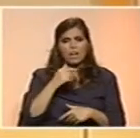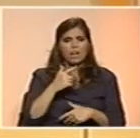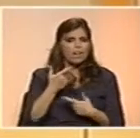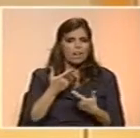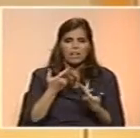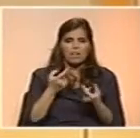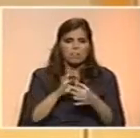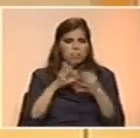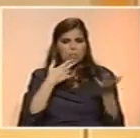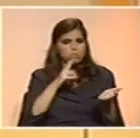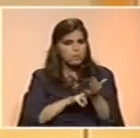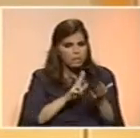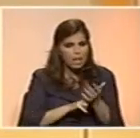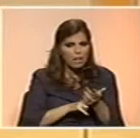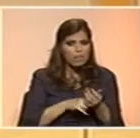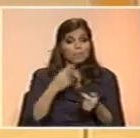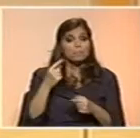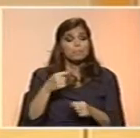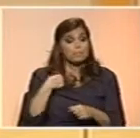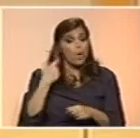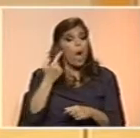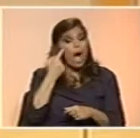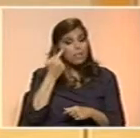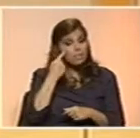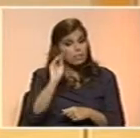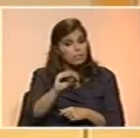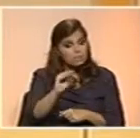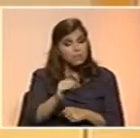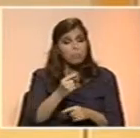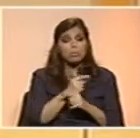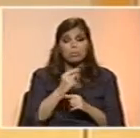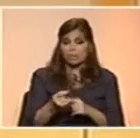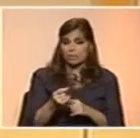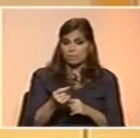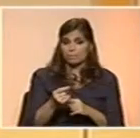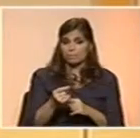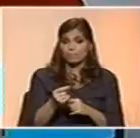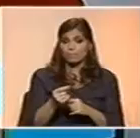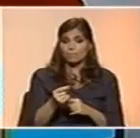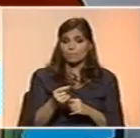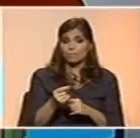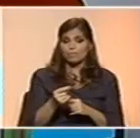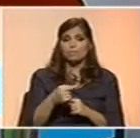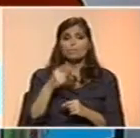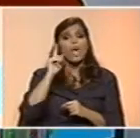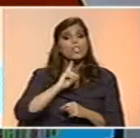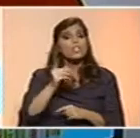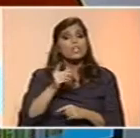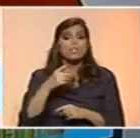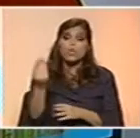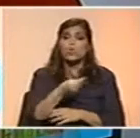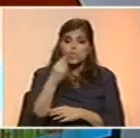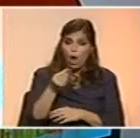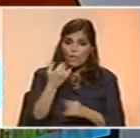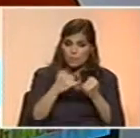corporal e, efetivamente, quando eu chamava a atenção exatamente para que são adolescentes de risco, porque pode